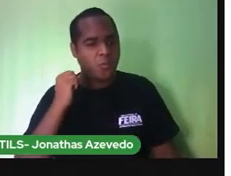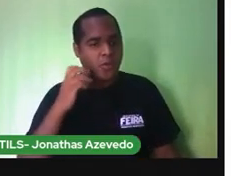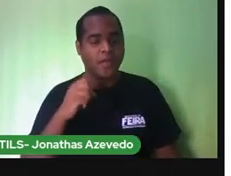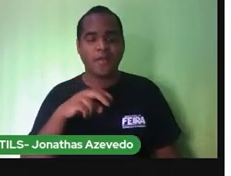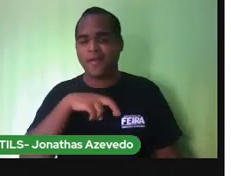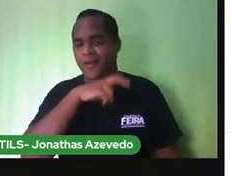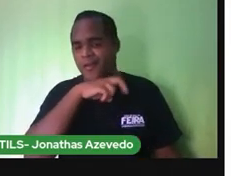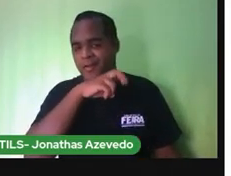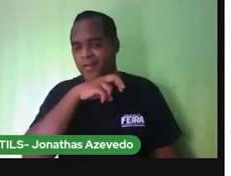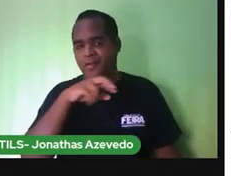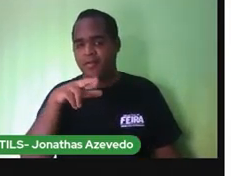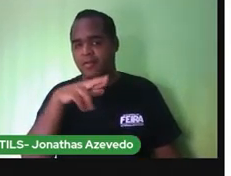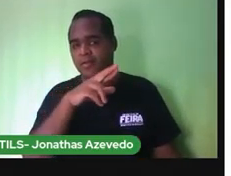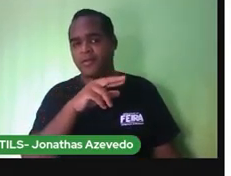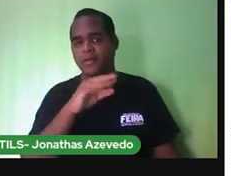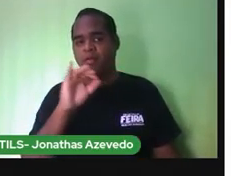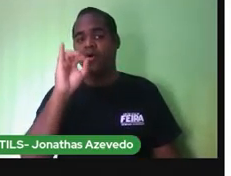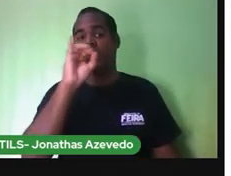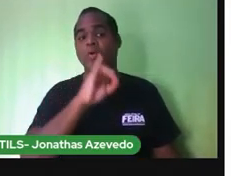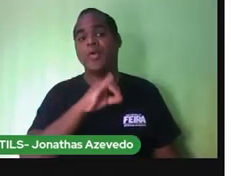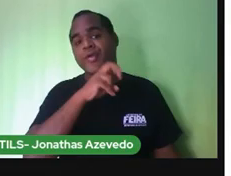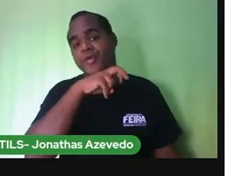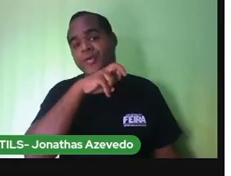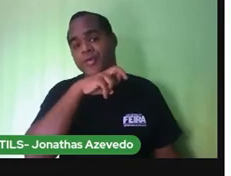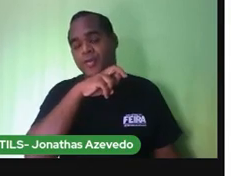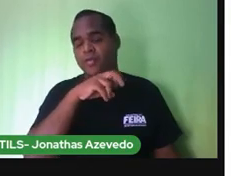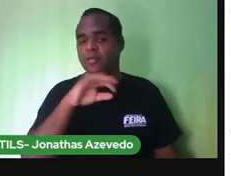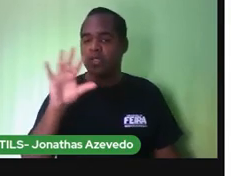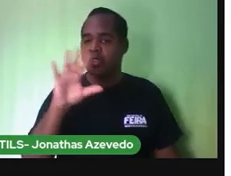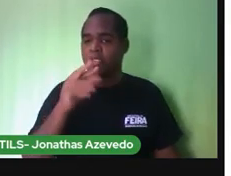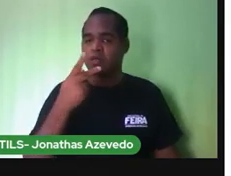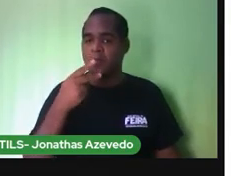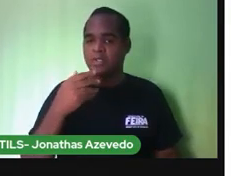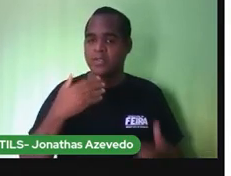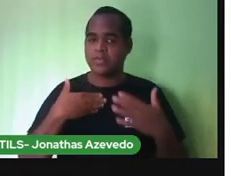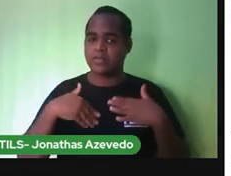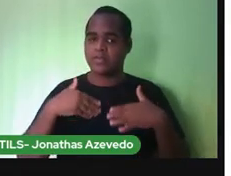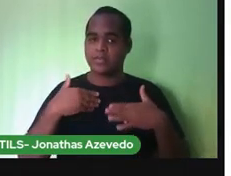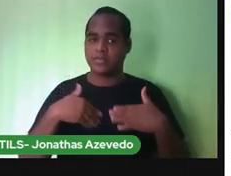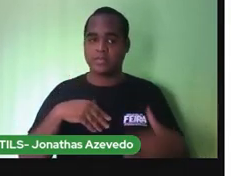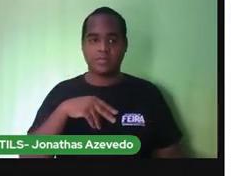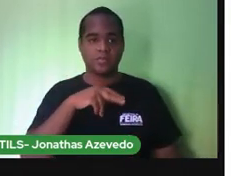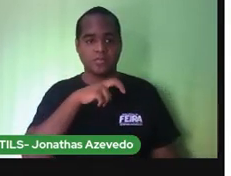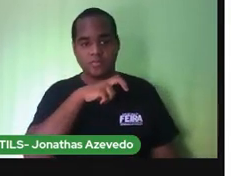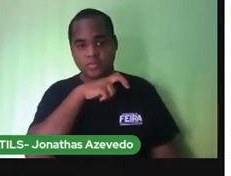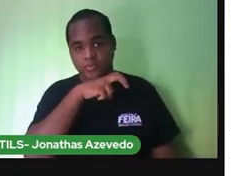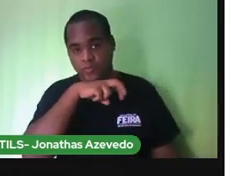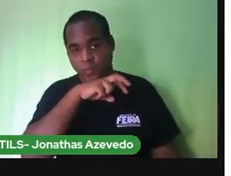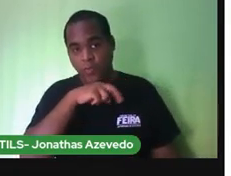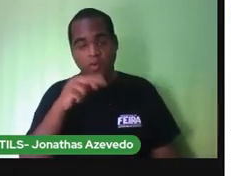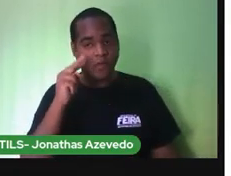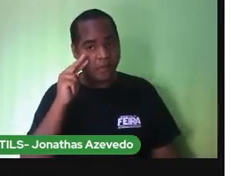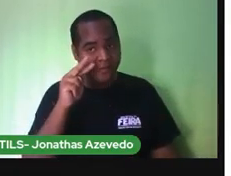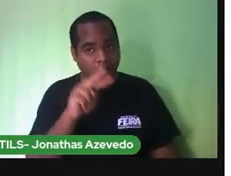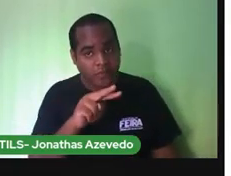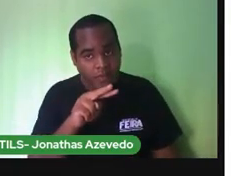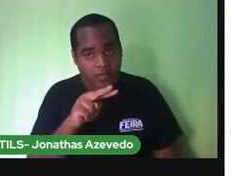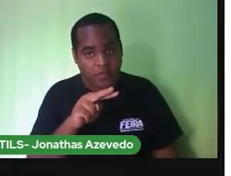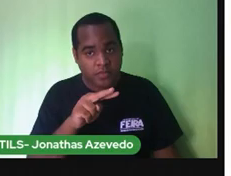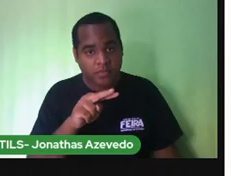disse o Ratinho Oi cobra falou alguma a cobra olhou para o grupo